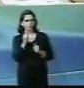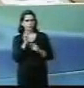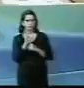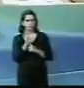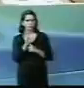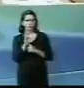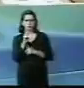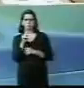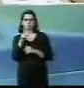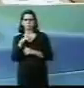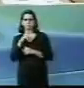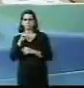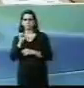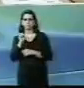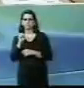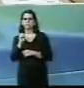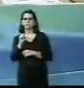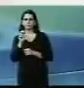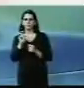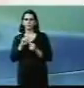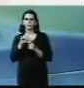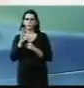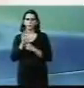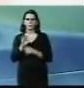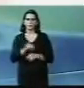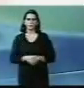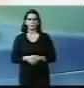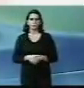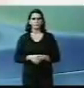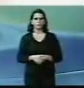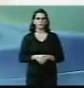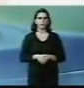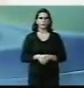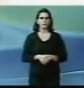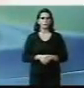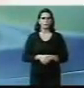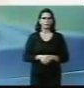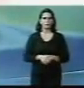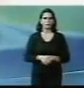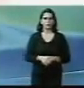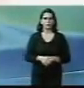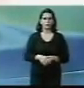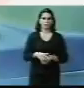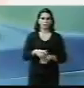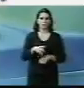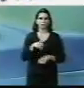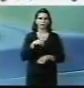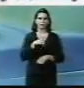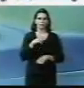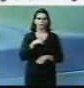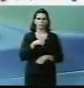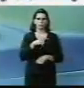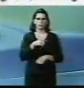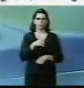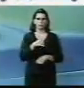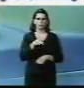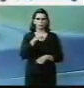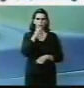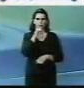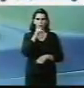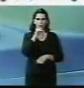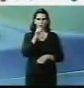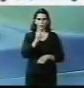sim. Um exemplo de proxy bem utilizado, muito utilizados. Acompanhe no slide. Nós temos o Squid, né, que aí embaixo tem o